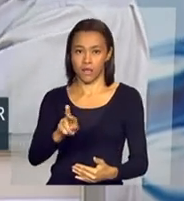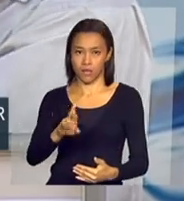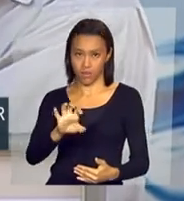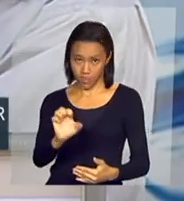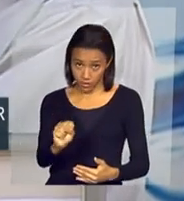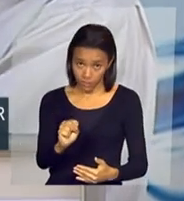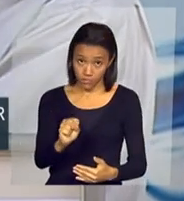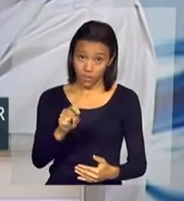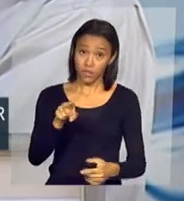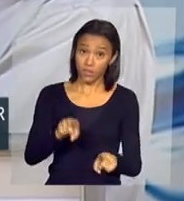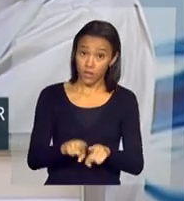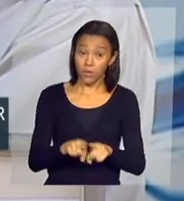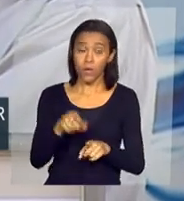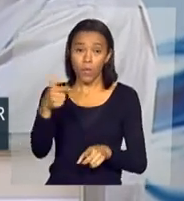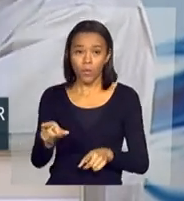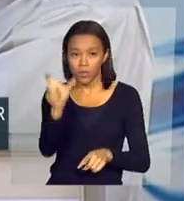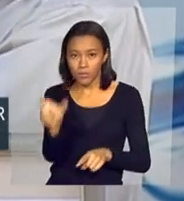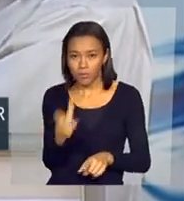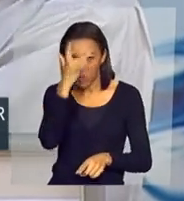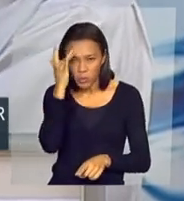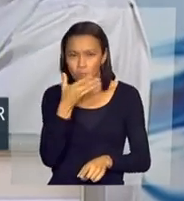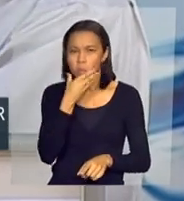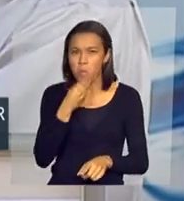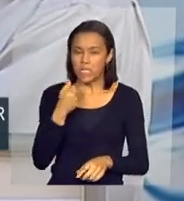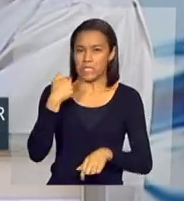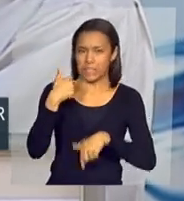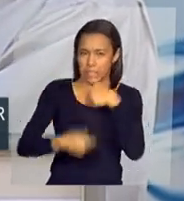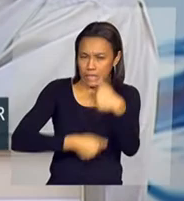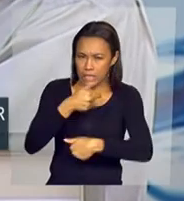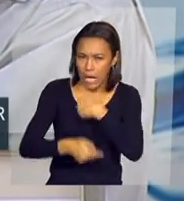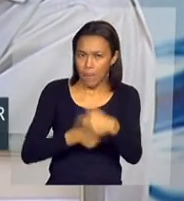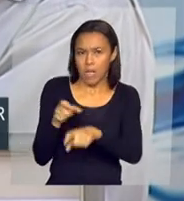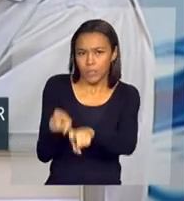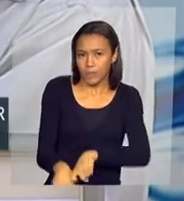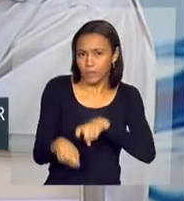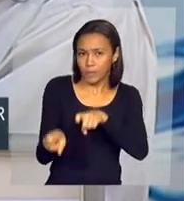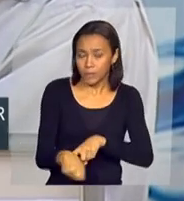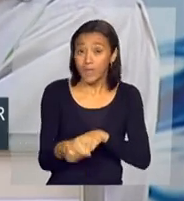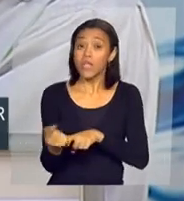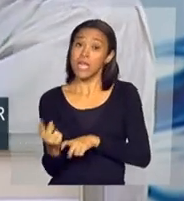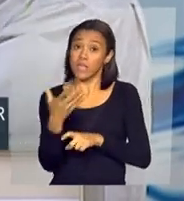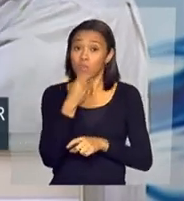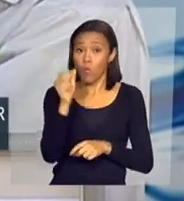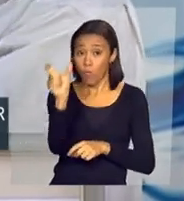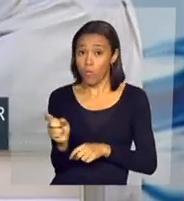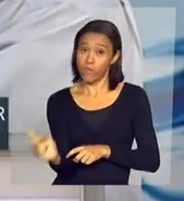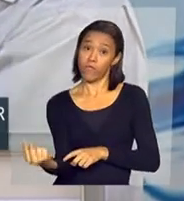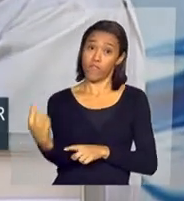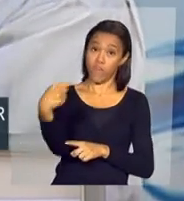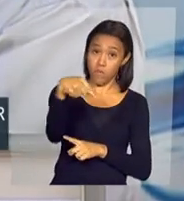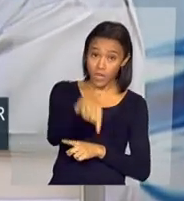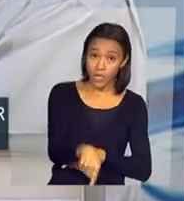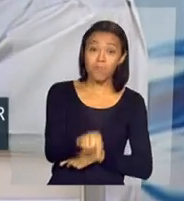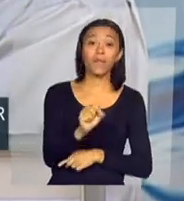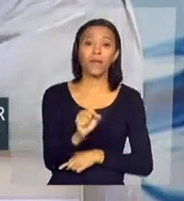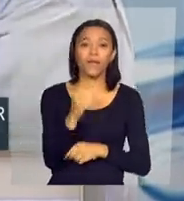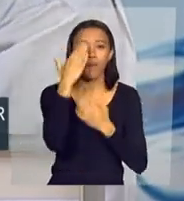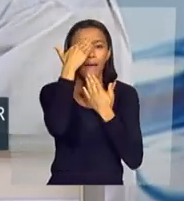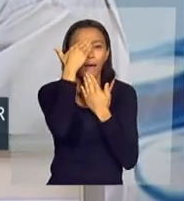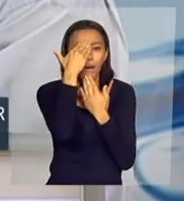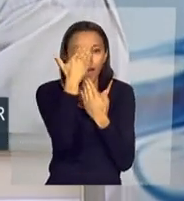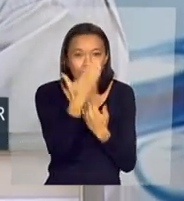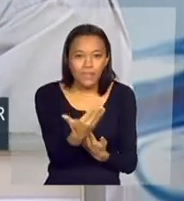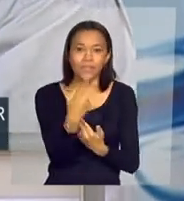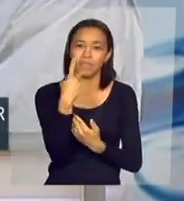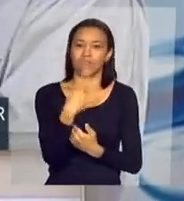um afrodescendente, trabalhador da roça, que veio aqui para lhe agradecer por esta